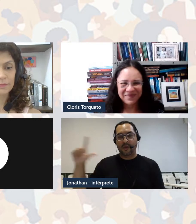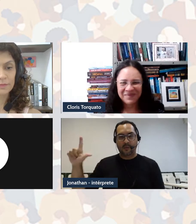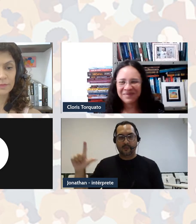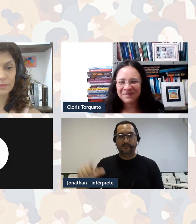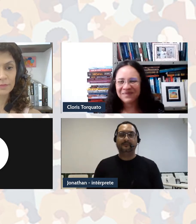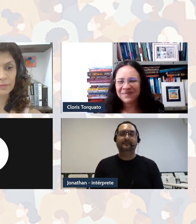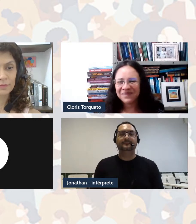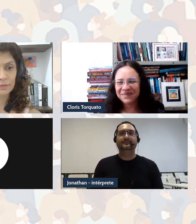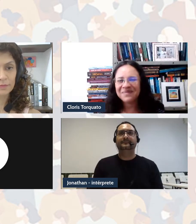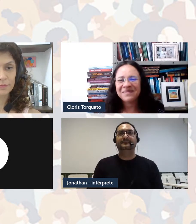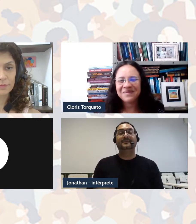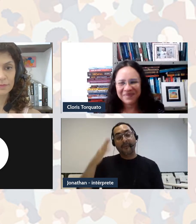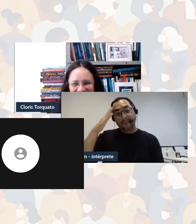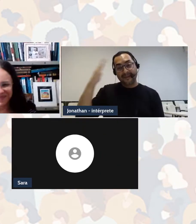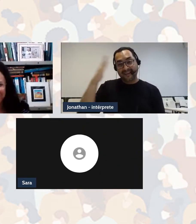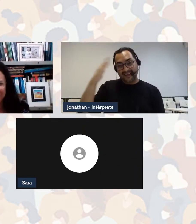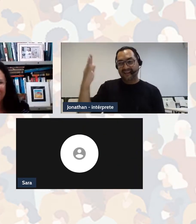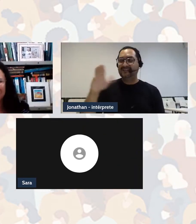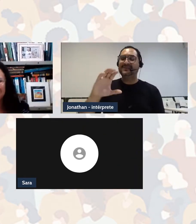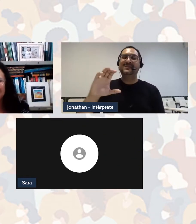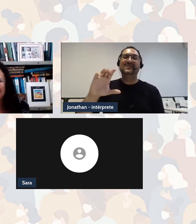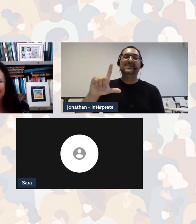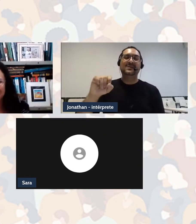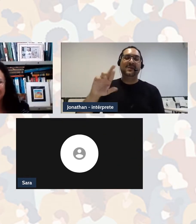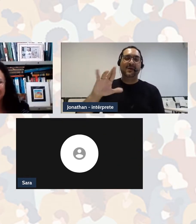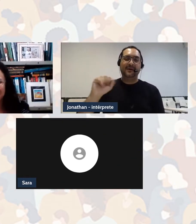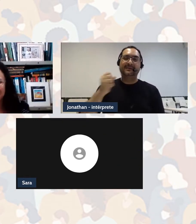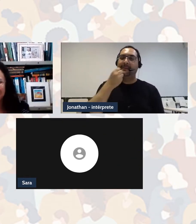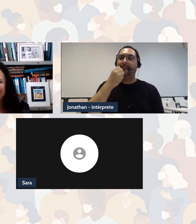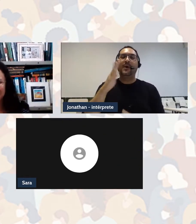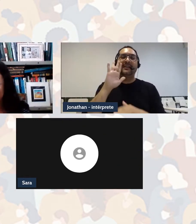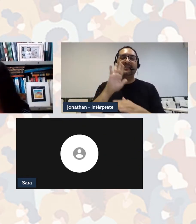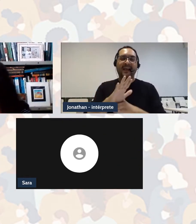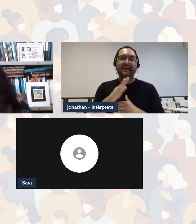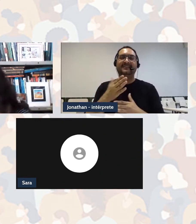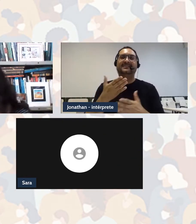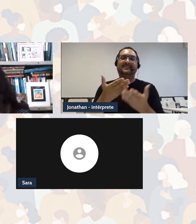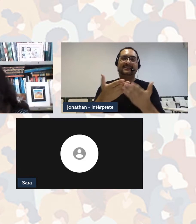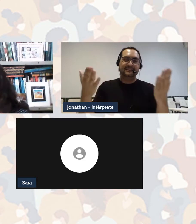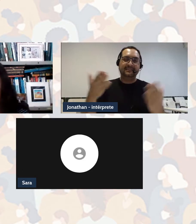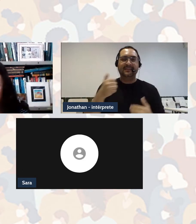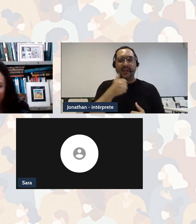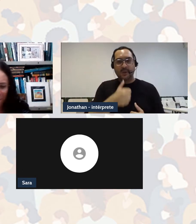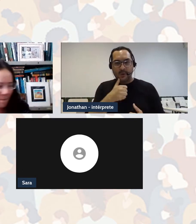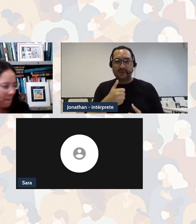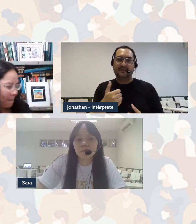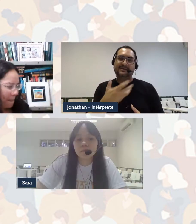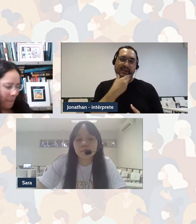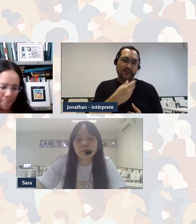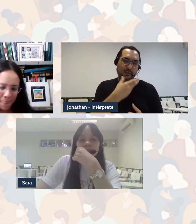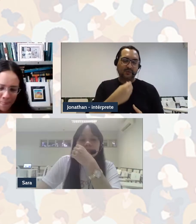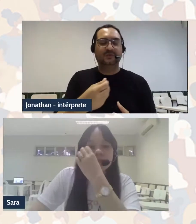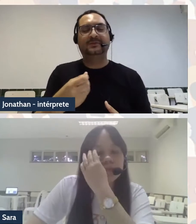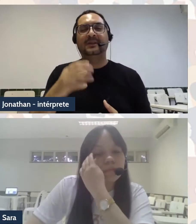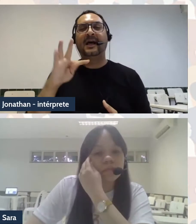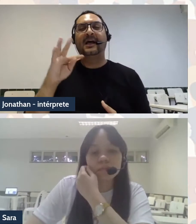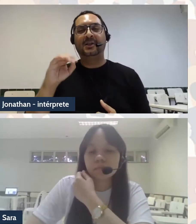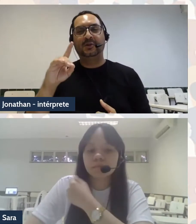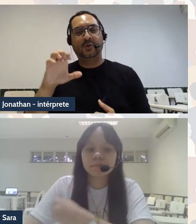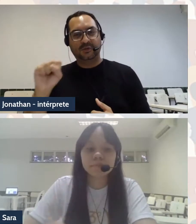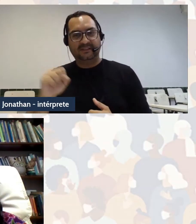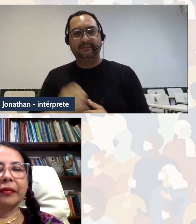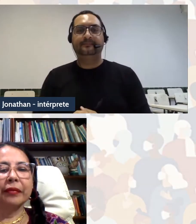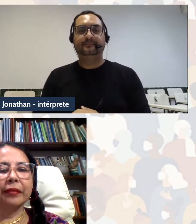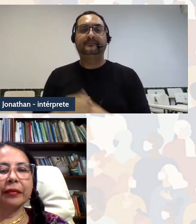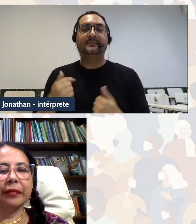Obrigado, Clóris. Boa tarde a todas, a todos e a todes. Saúdo aqui as professoras